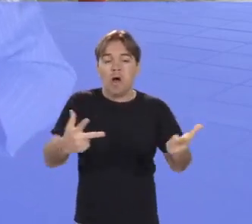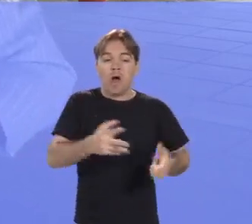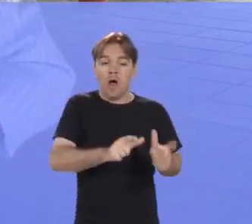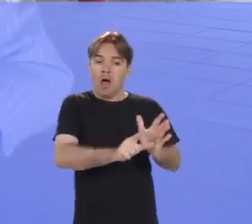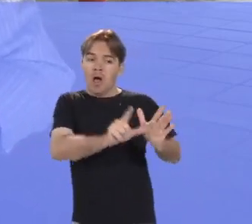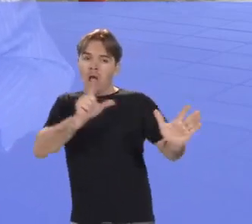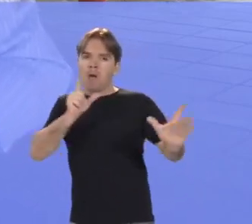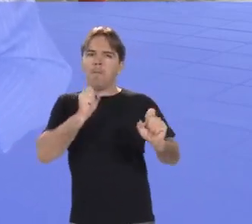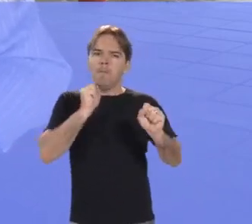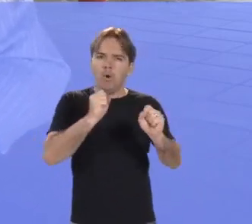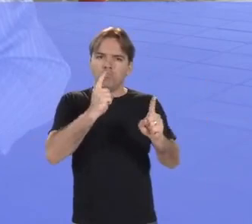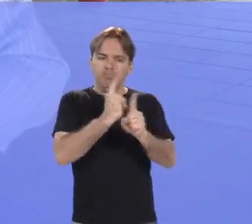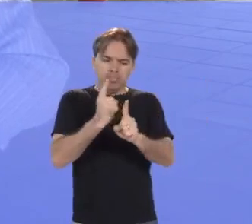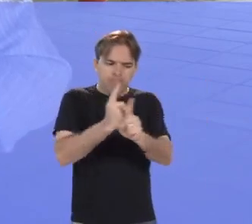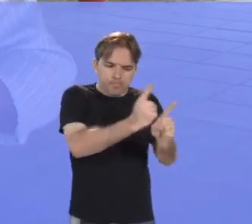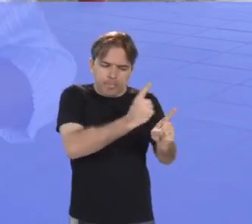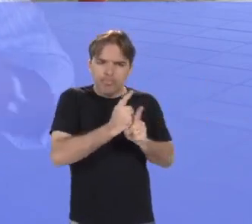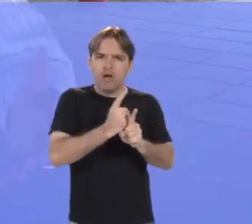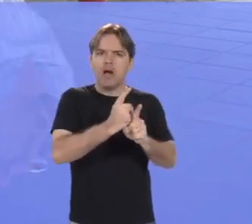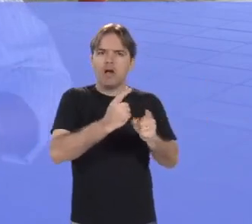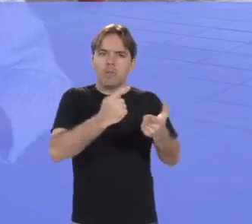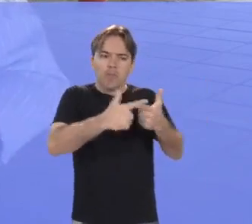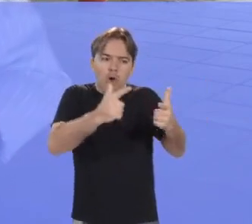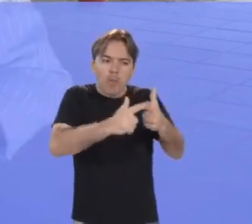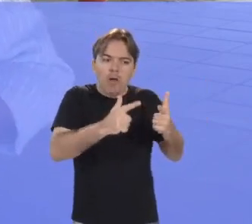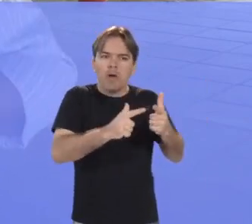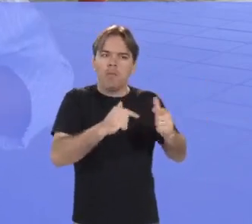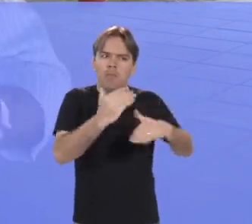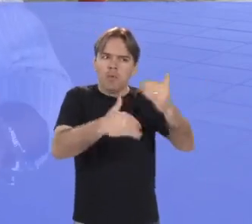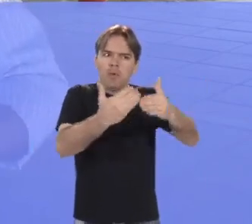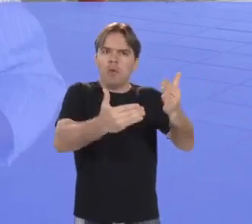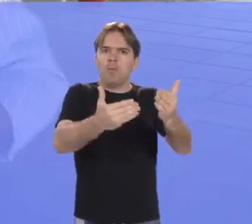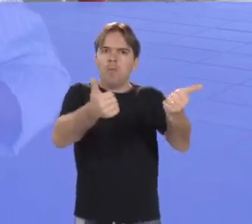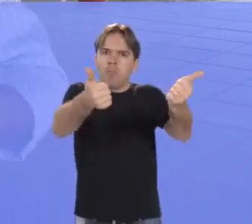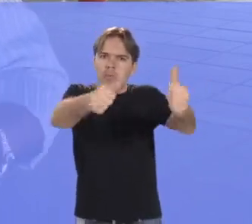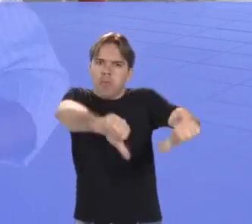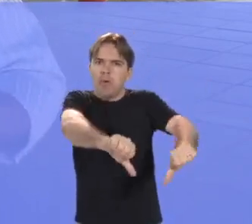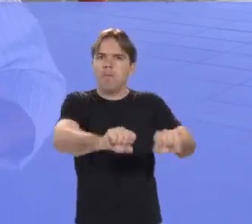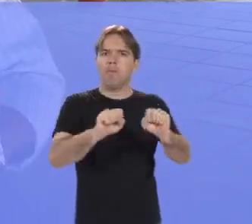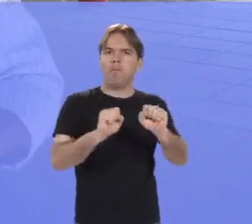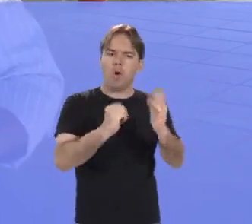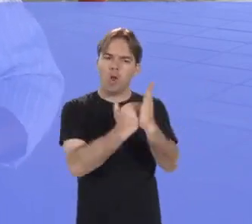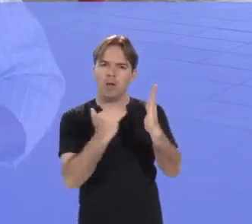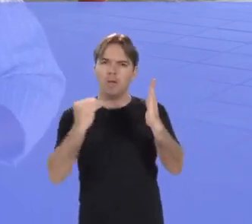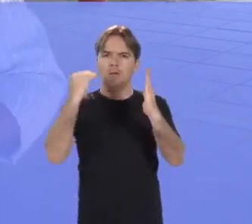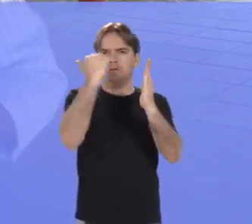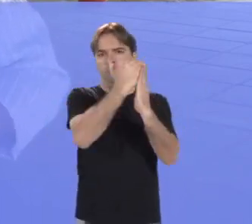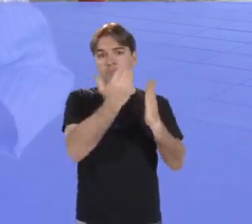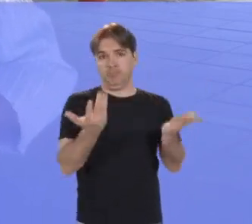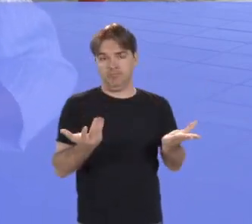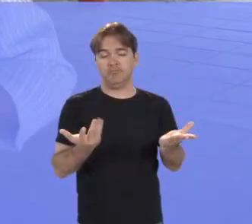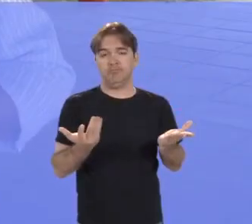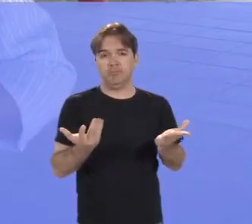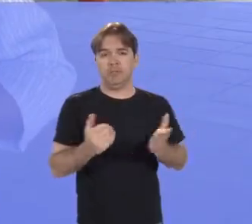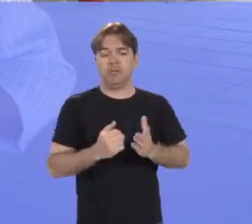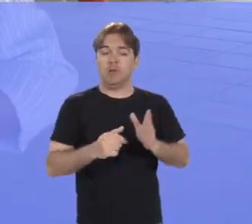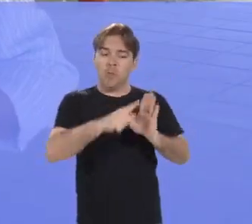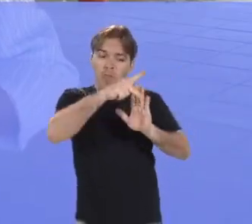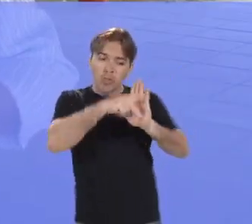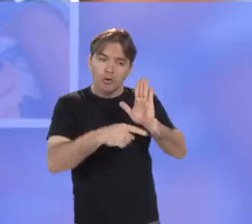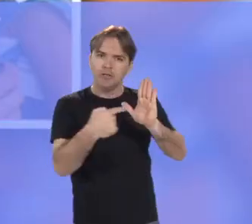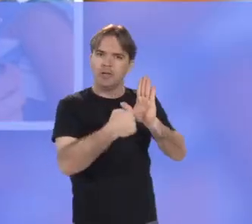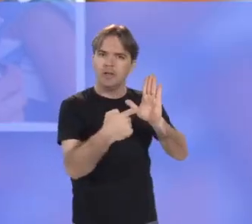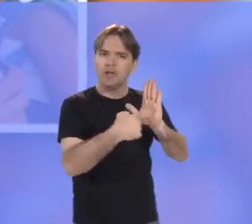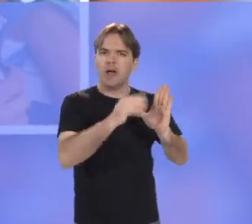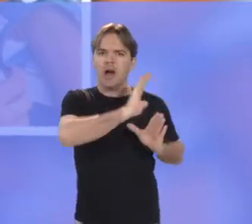de identificar alterações que vão levar a um risco maior de desenvolver doenças cardiovasculares. Então, nesse projeto,